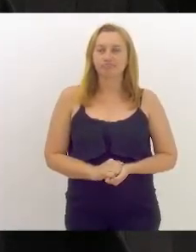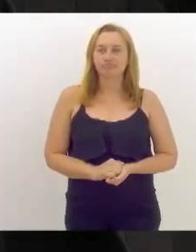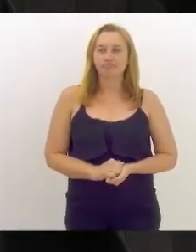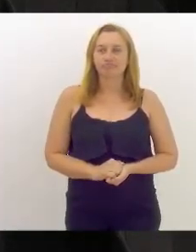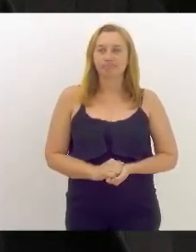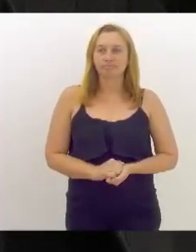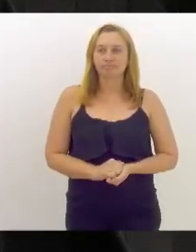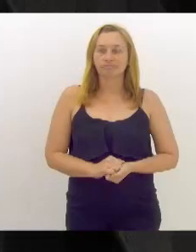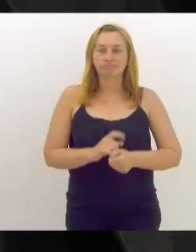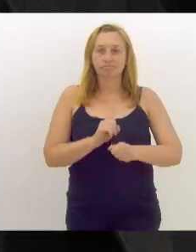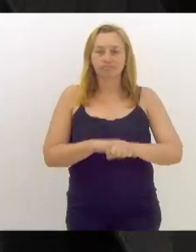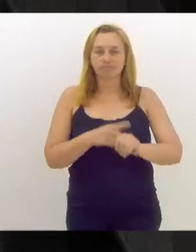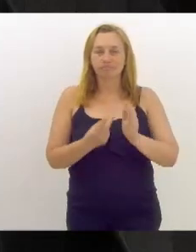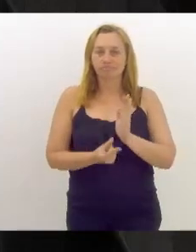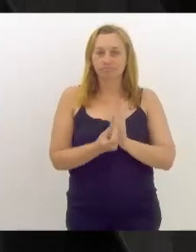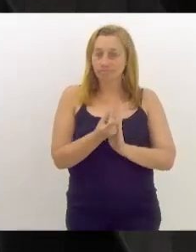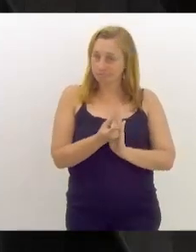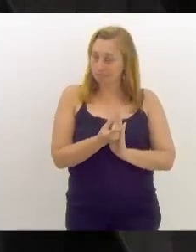de orçamento.